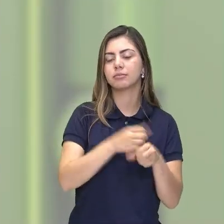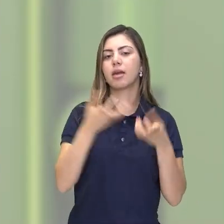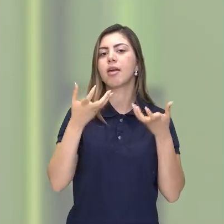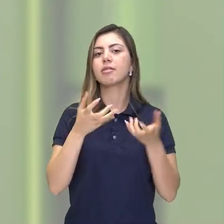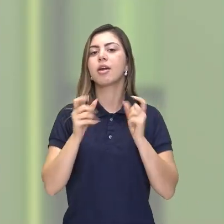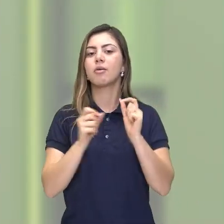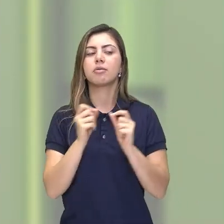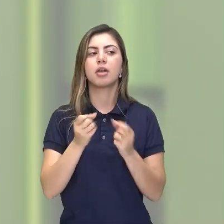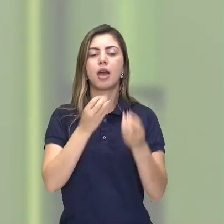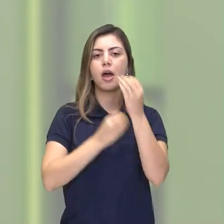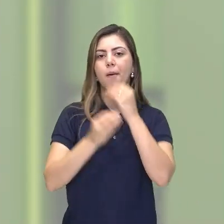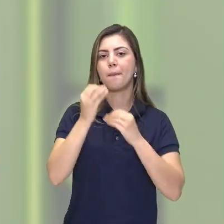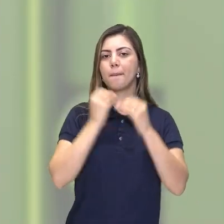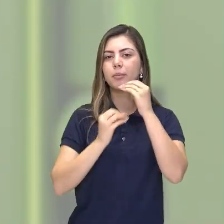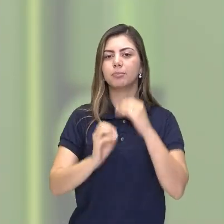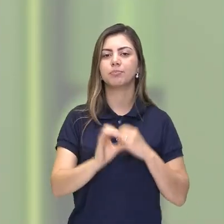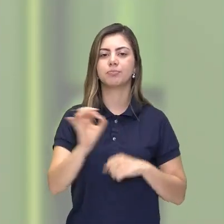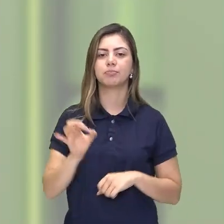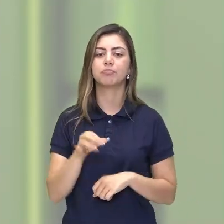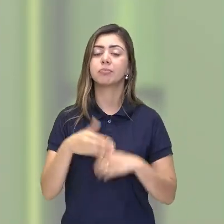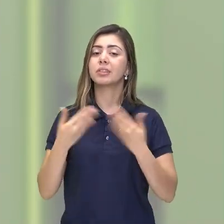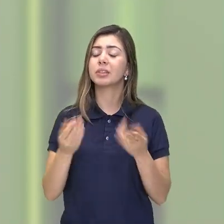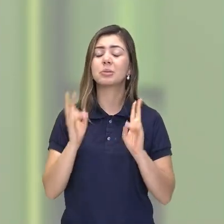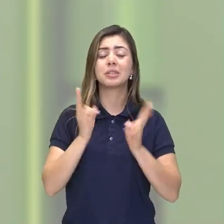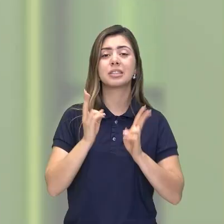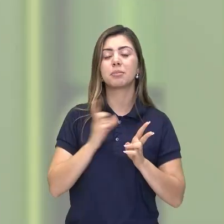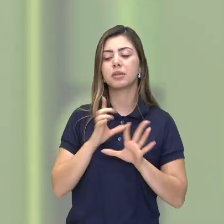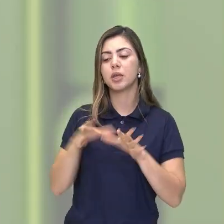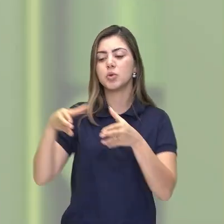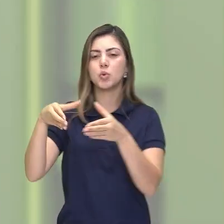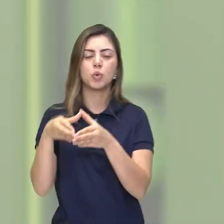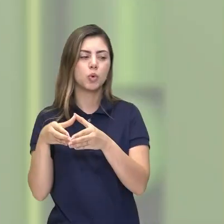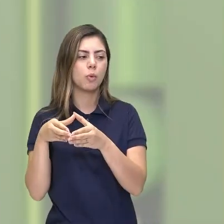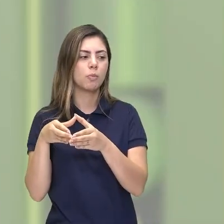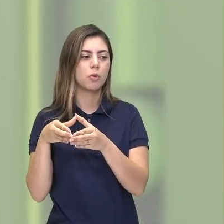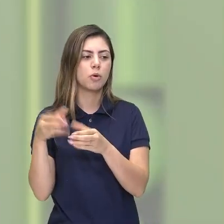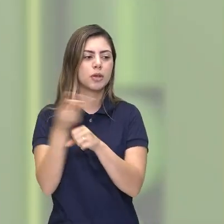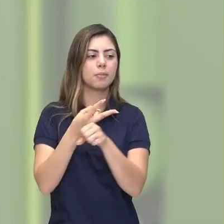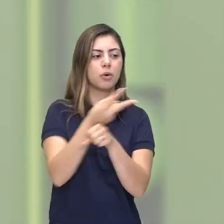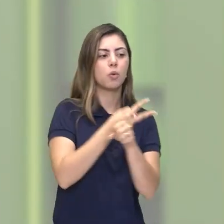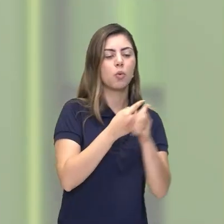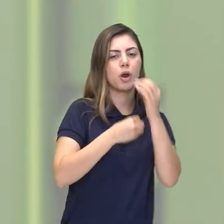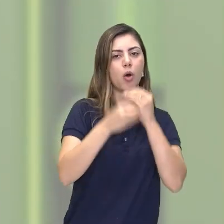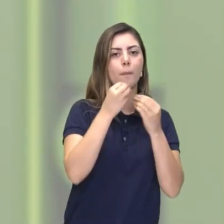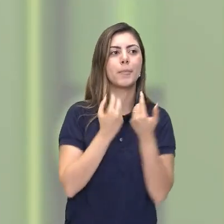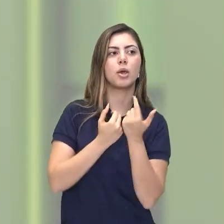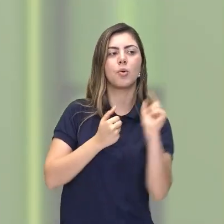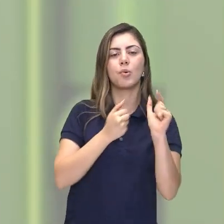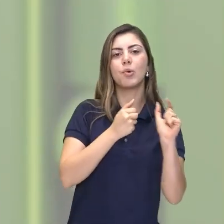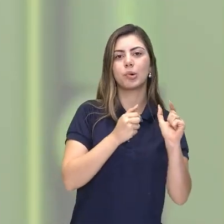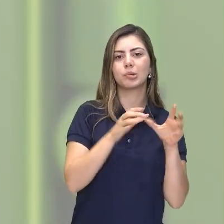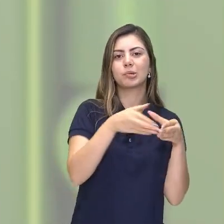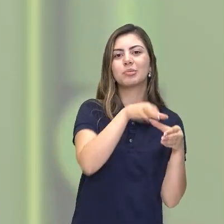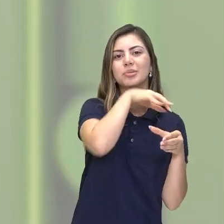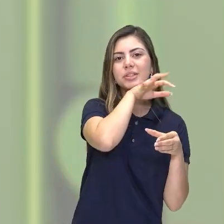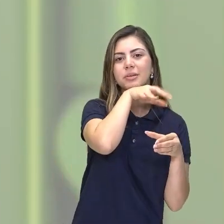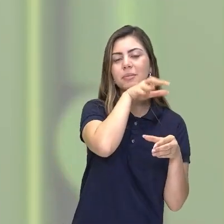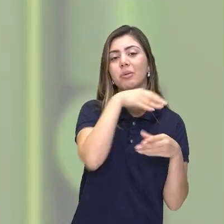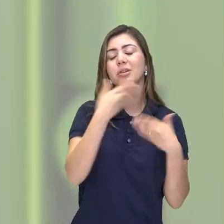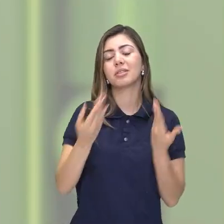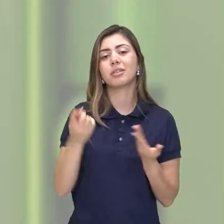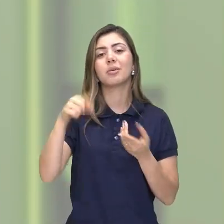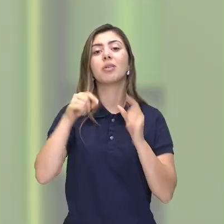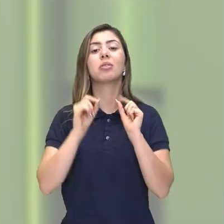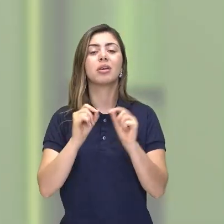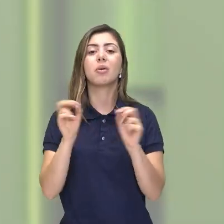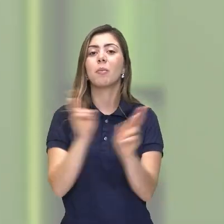buscando o seu alimento, tá? Então, sempre vai ter um predador, sempre vai ter uma presa. Nesse caso, é desarmônico porque alguém